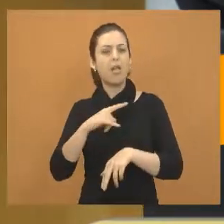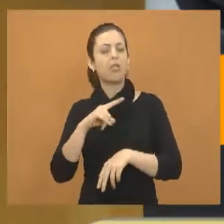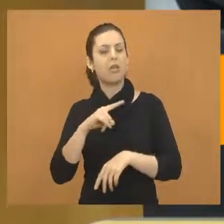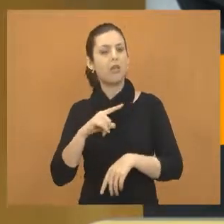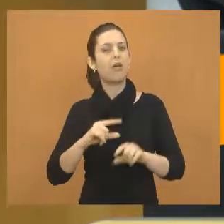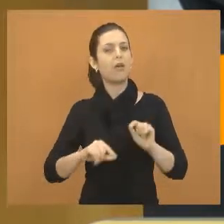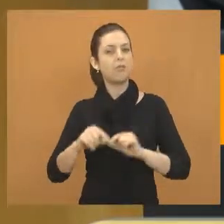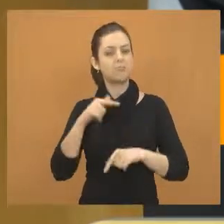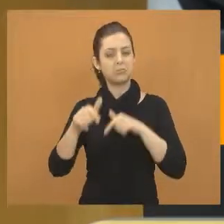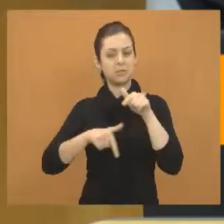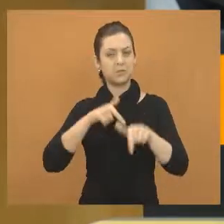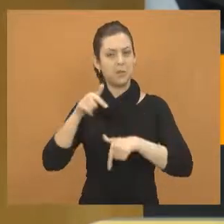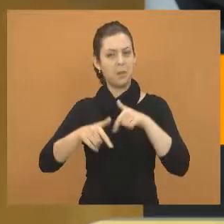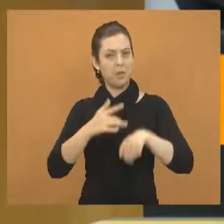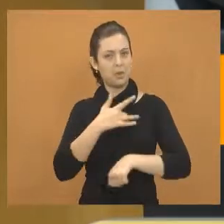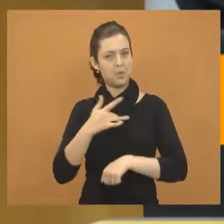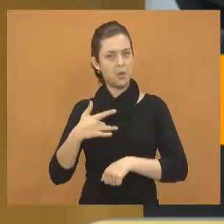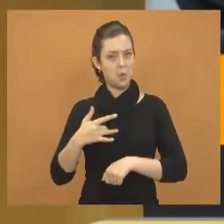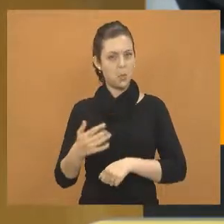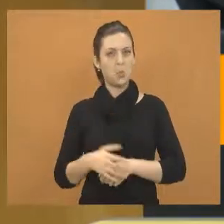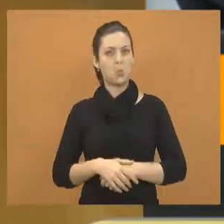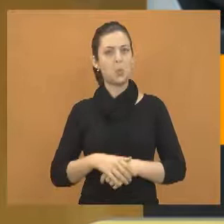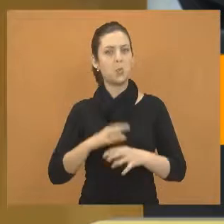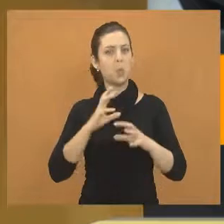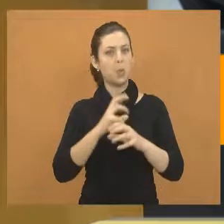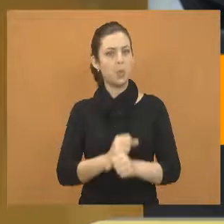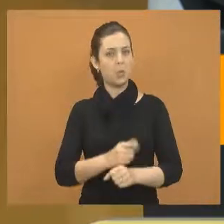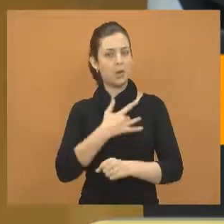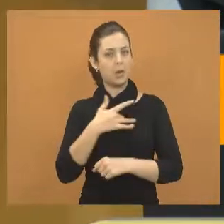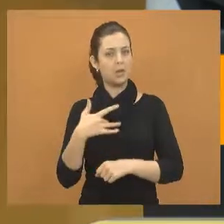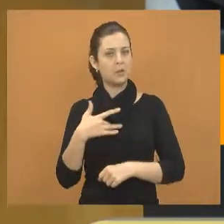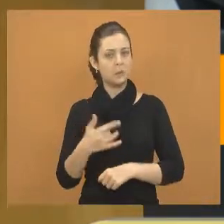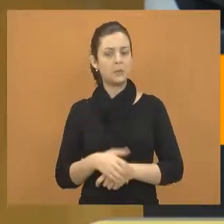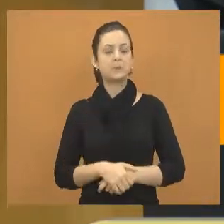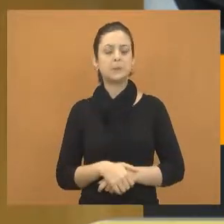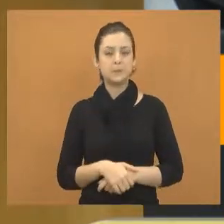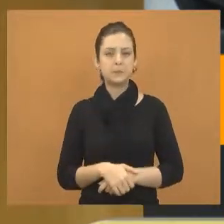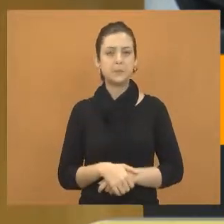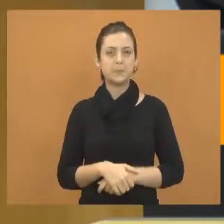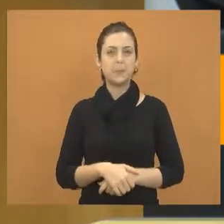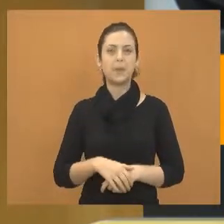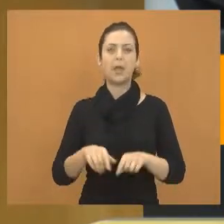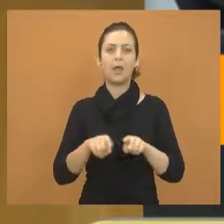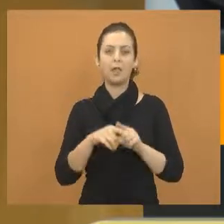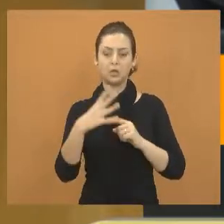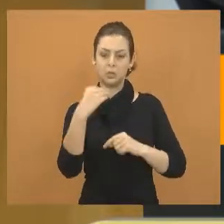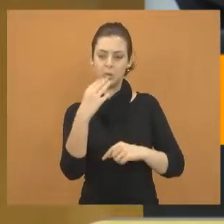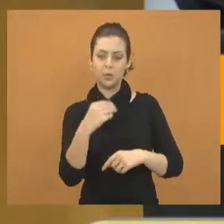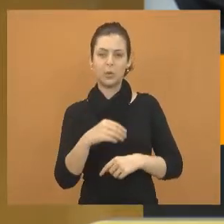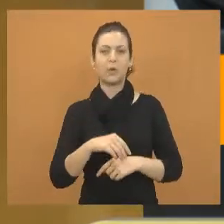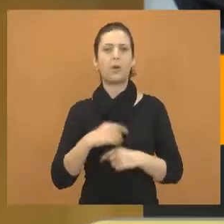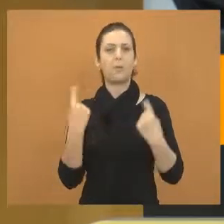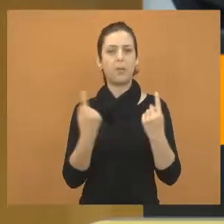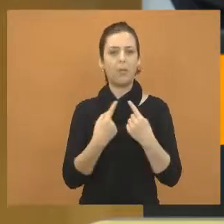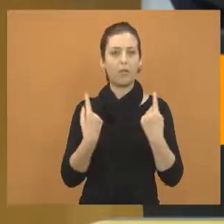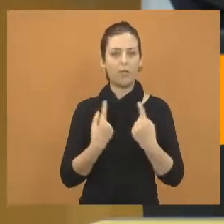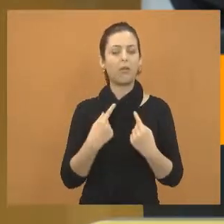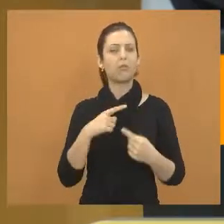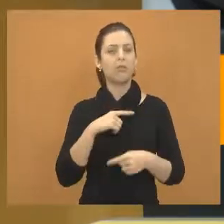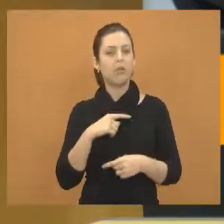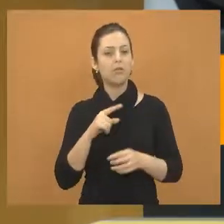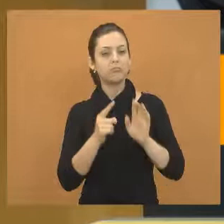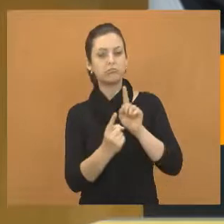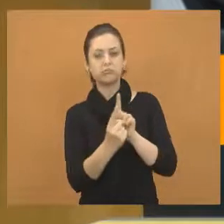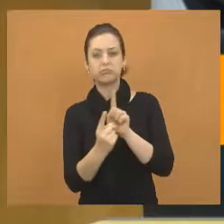contar com um trabalho todo completo na área da saúde, como o raio-x, o ambulatório, para melhor atender